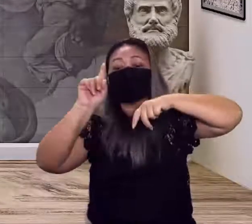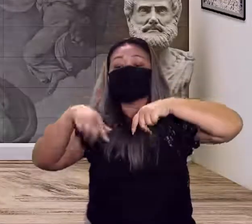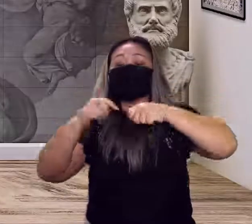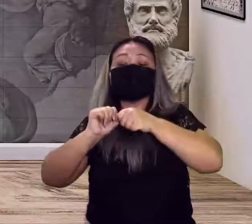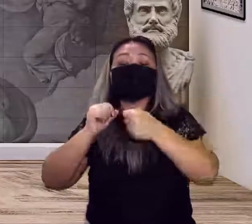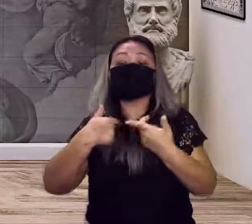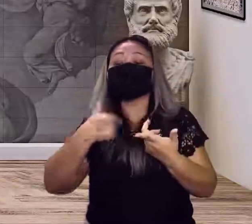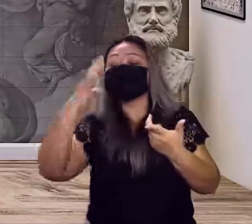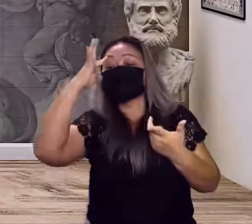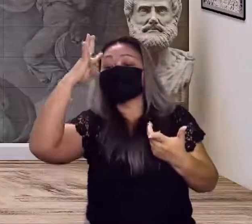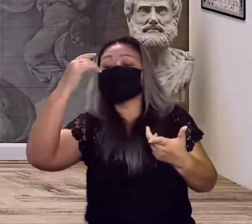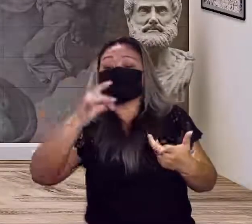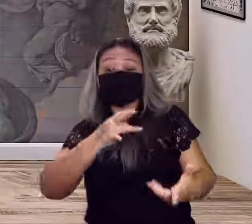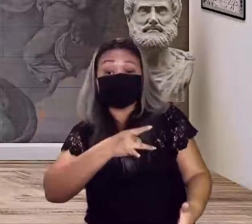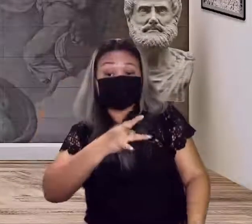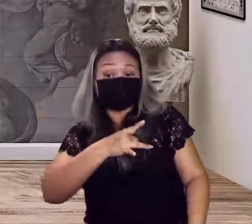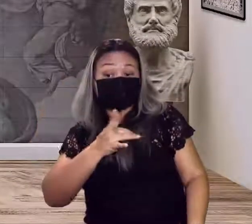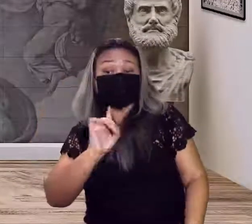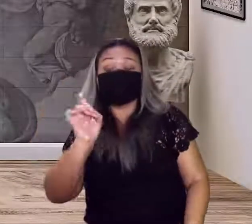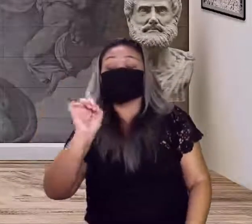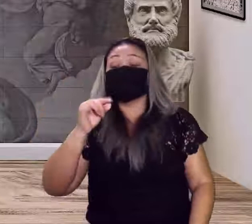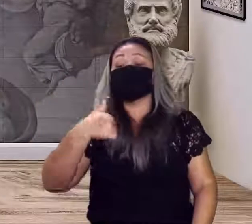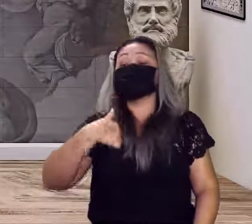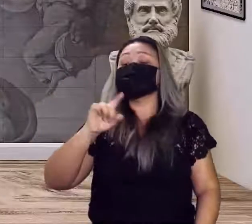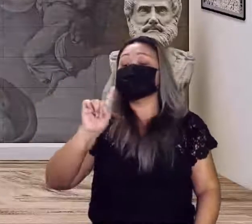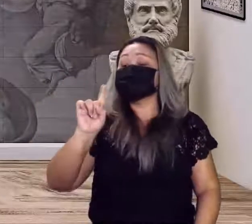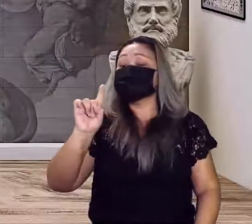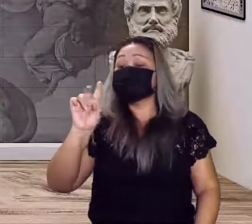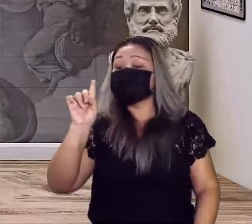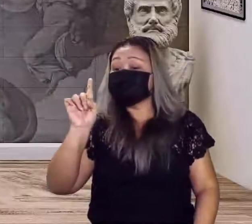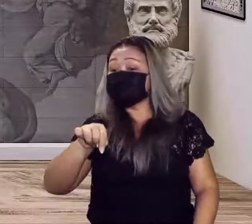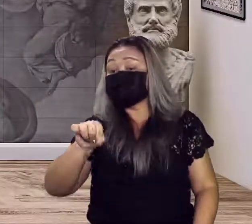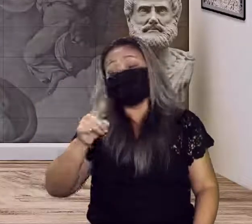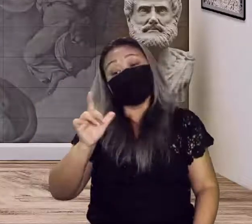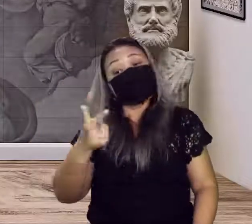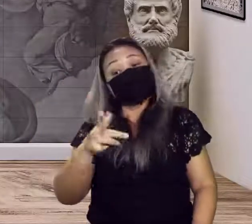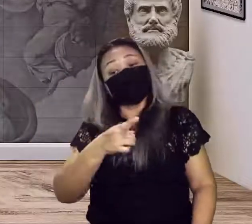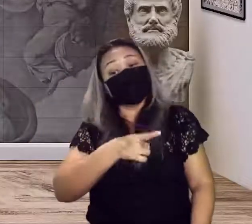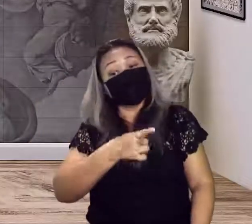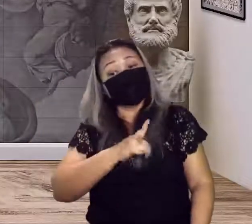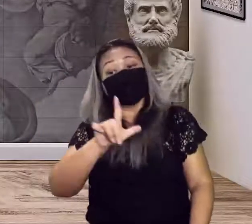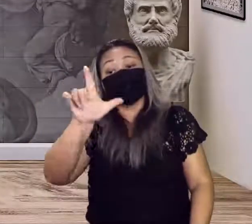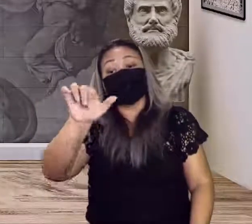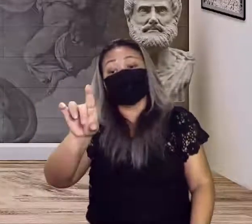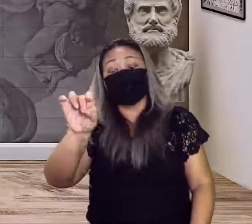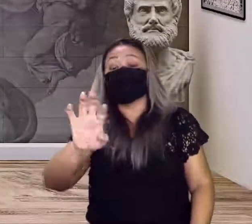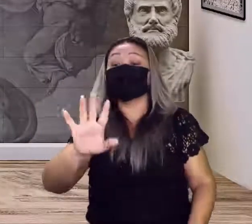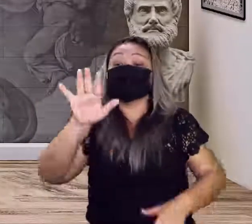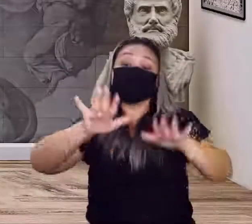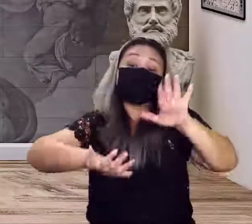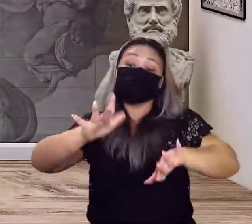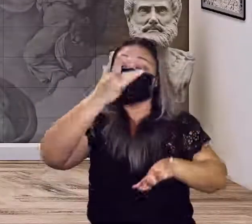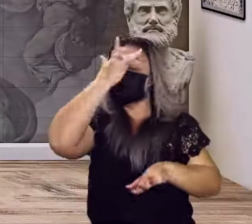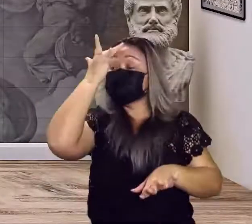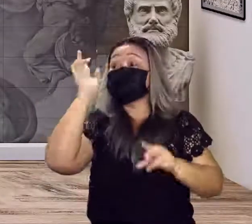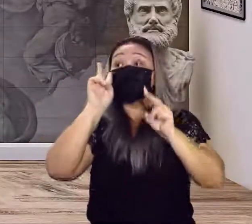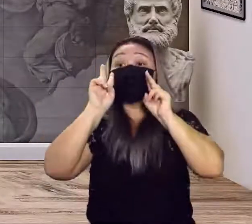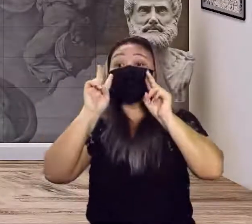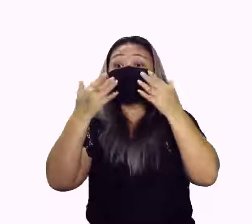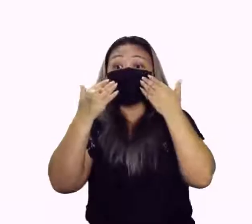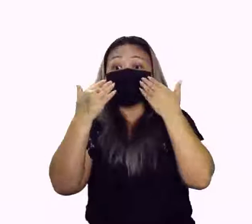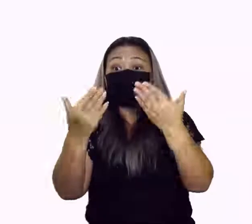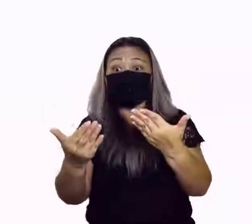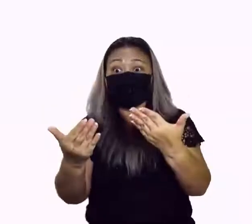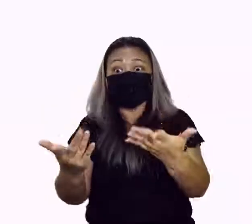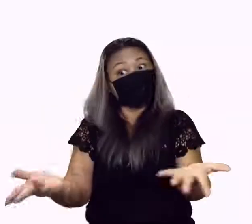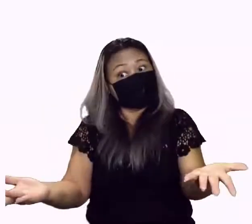De lendas. Mesmo porque tem pessoas que dizem que viram. Isso já é outra situação. Tá bom? Então vamos lá,